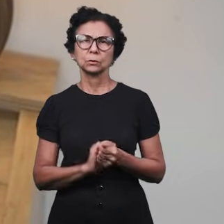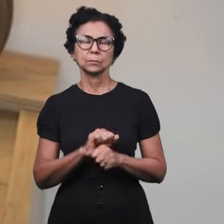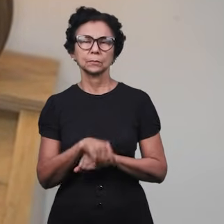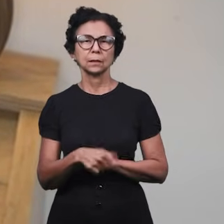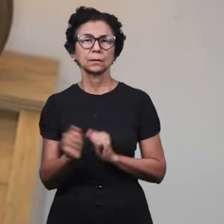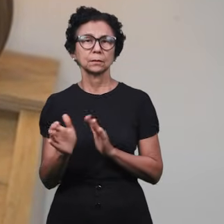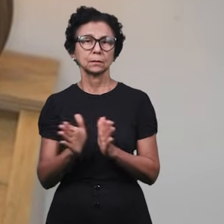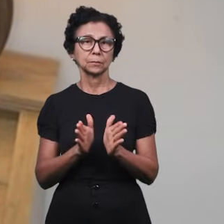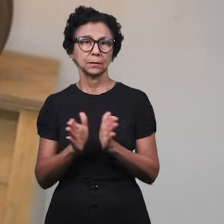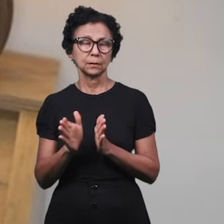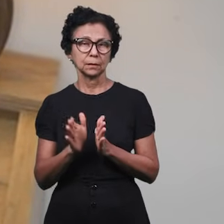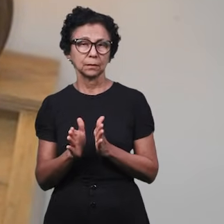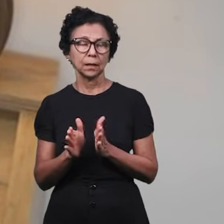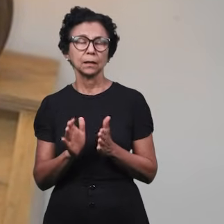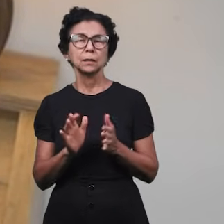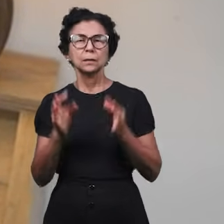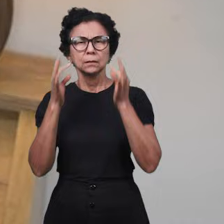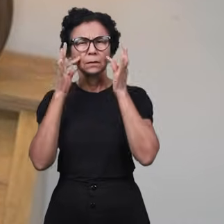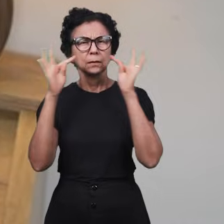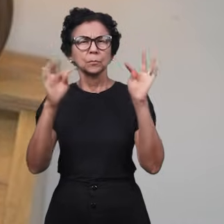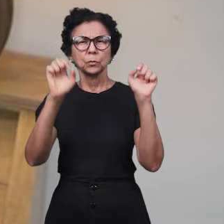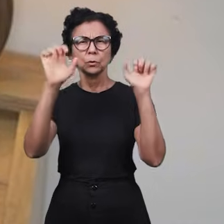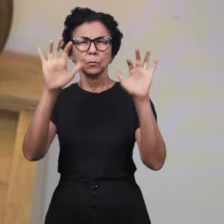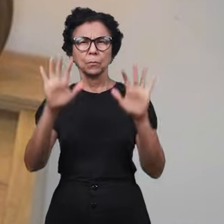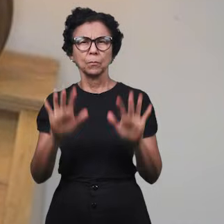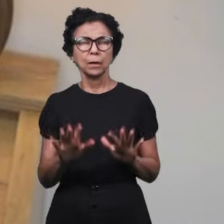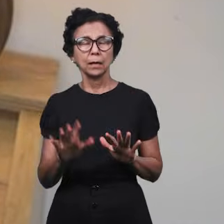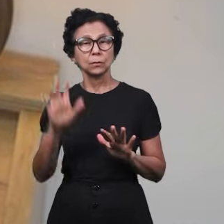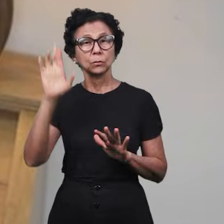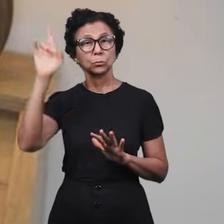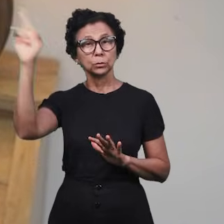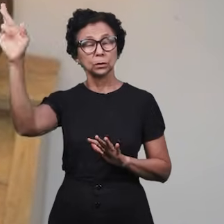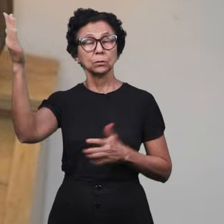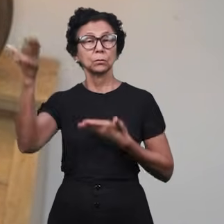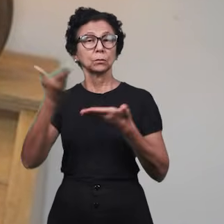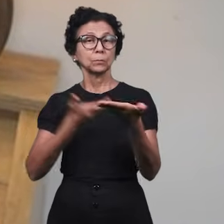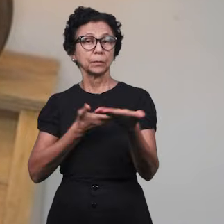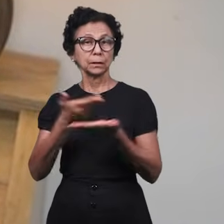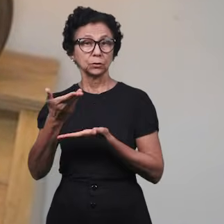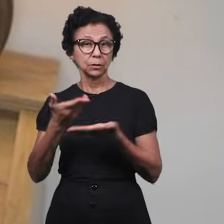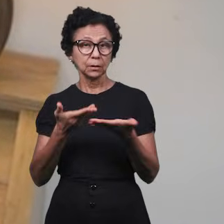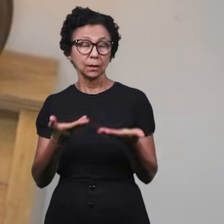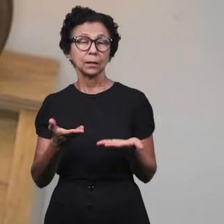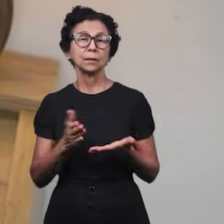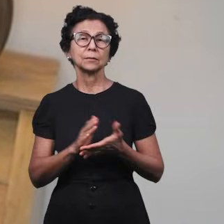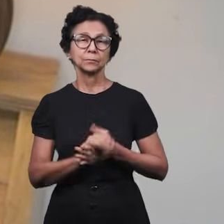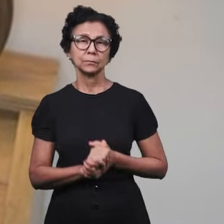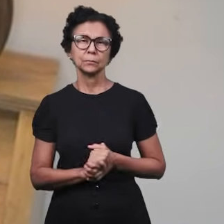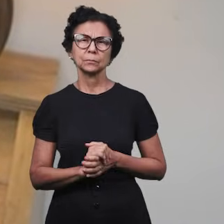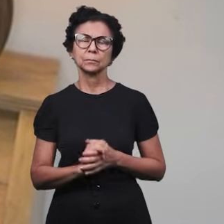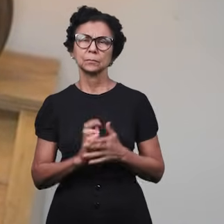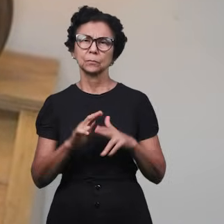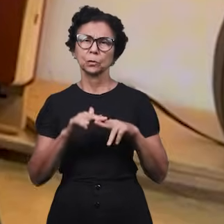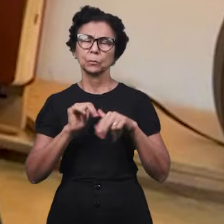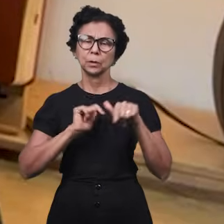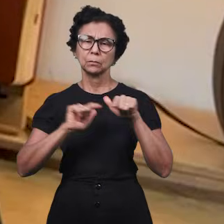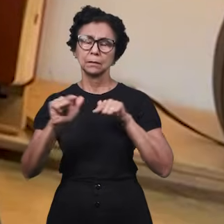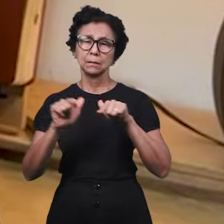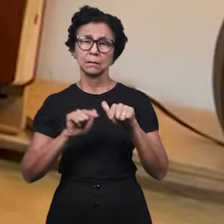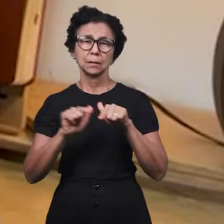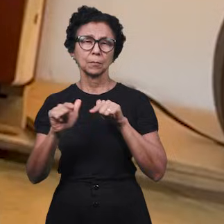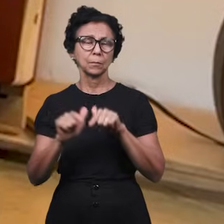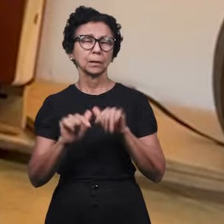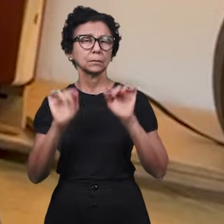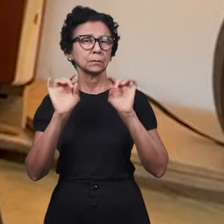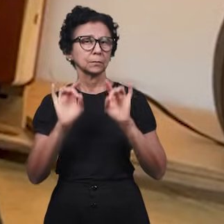um pouco dos testemunhos, das bênçãos que temos recebido da parte do Senhor por meio deste nobre trabalho. Sabemos que